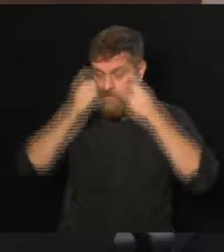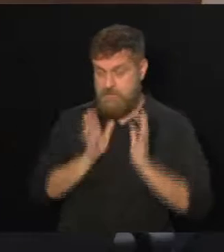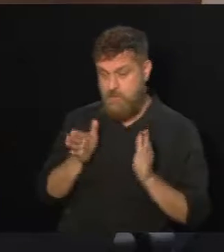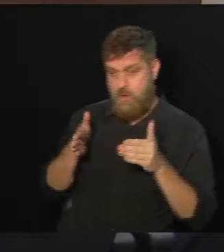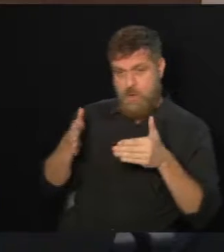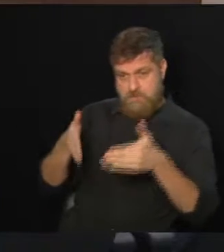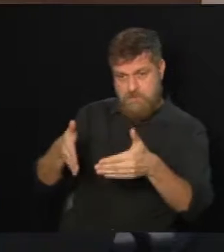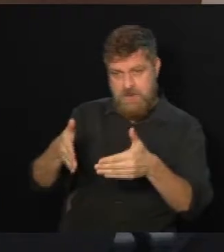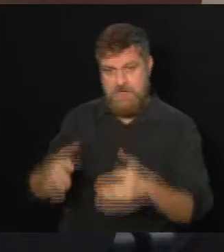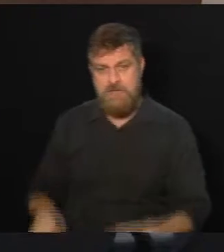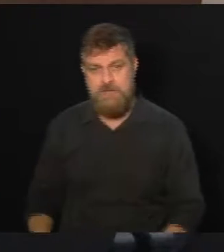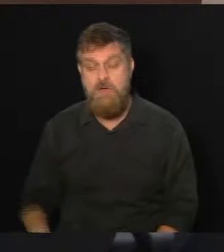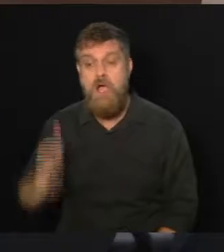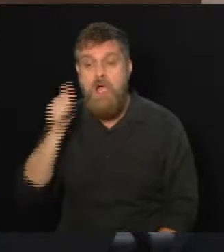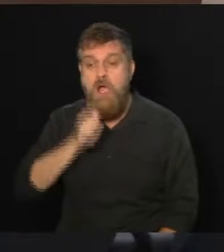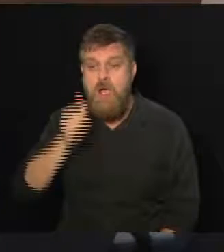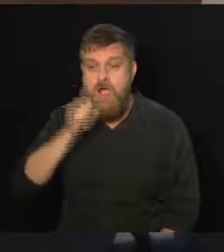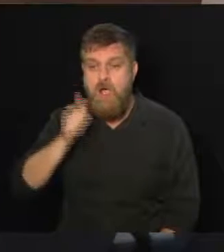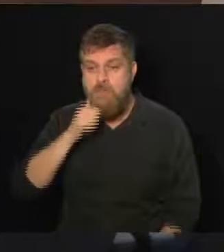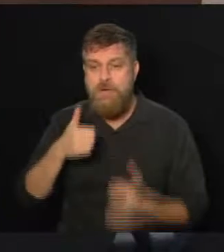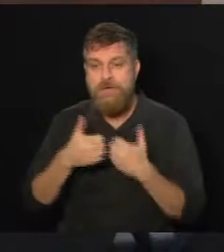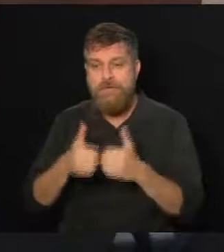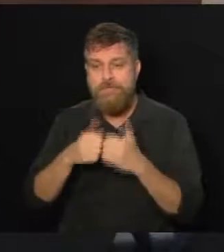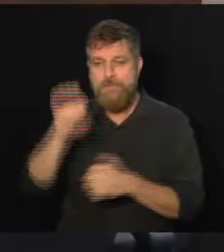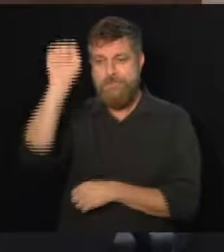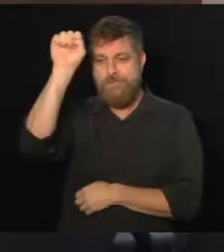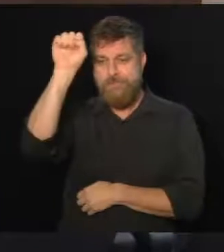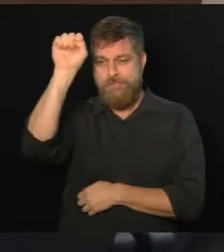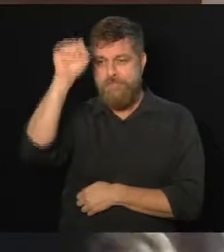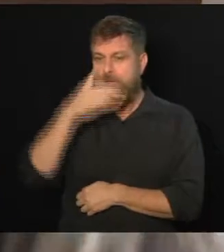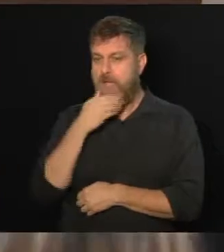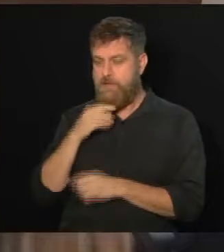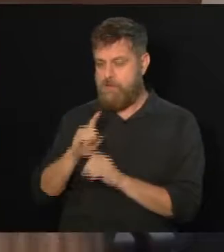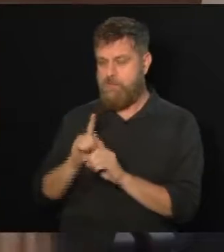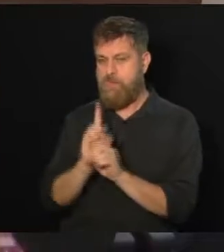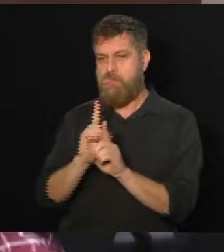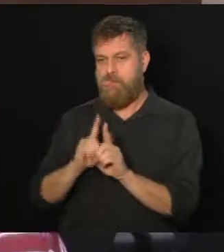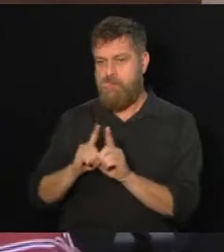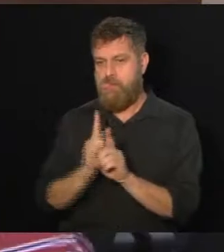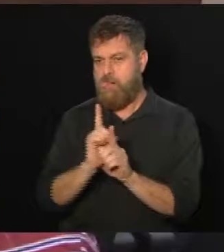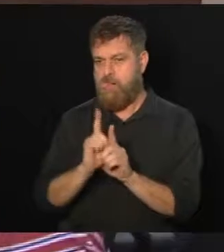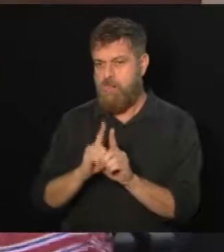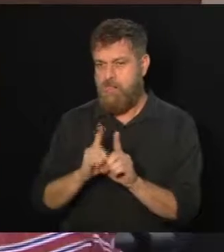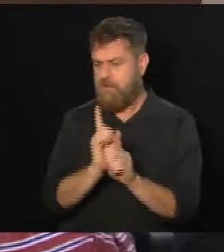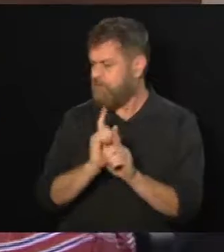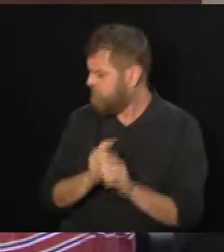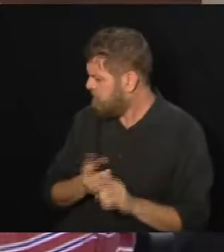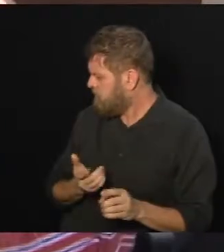justamente com as mulheres que, porventura,